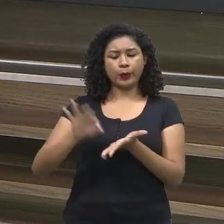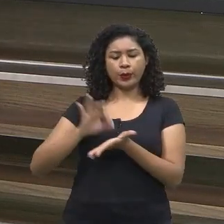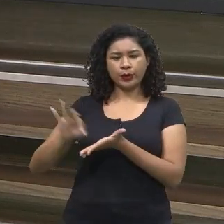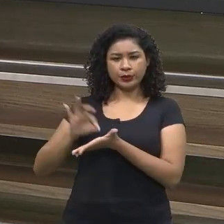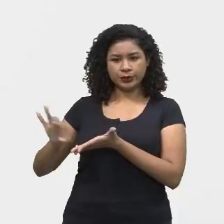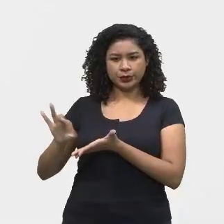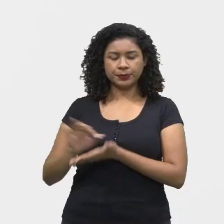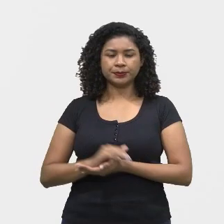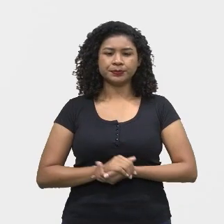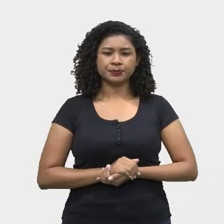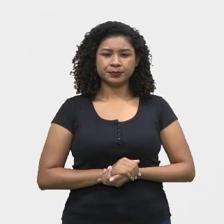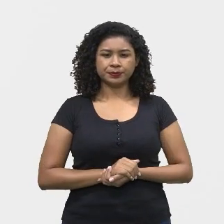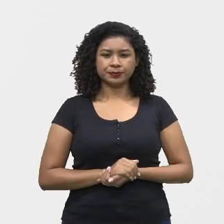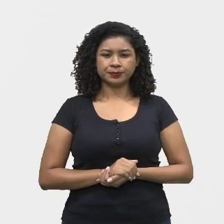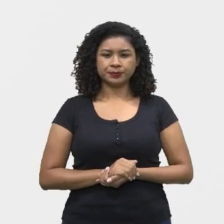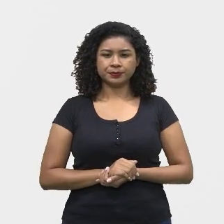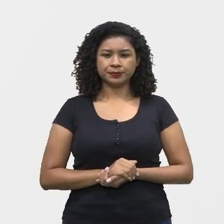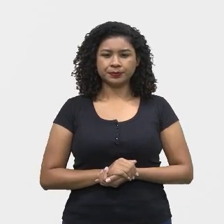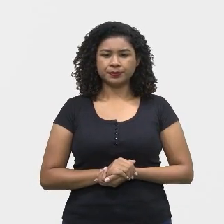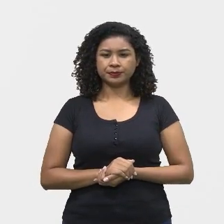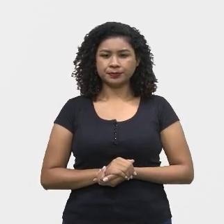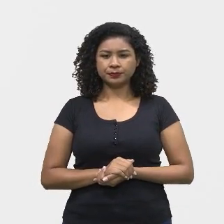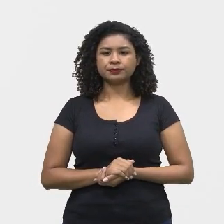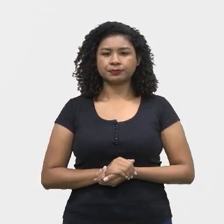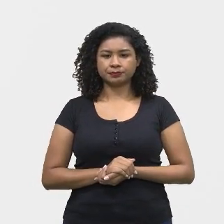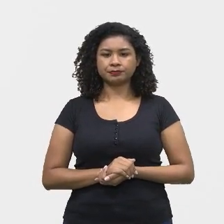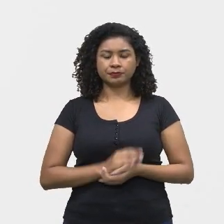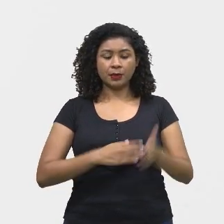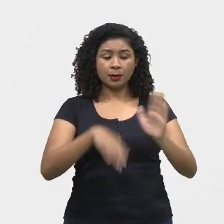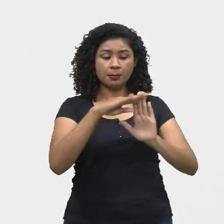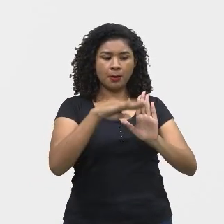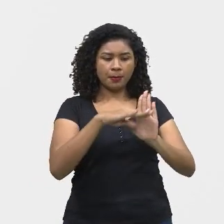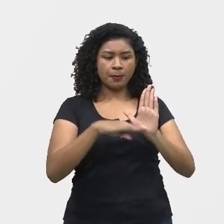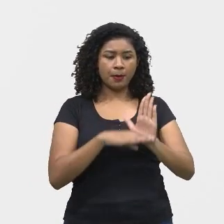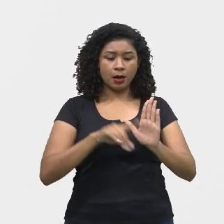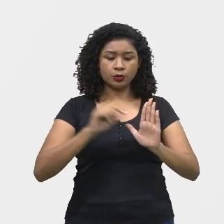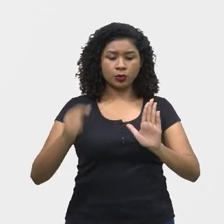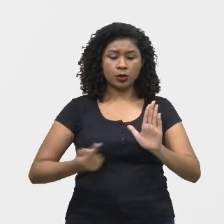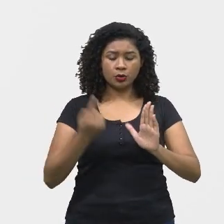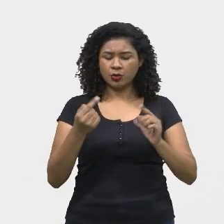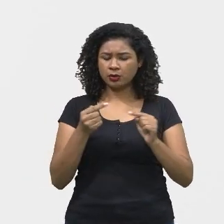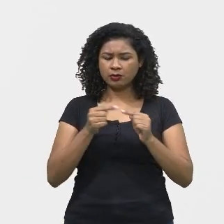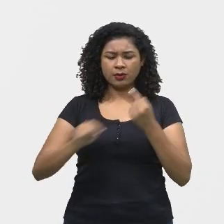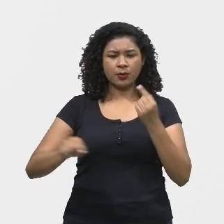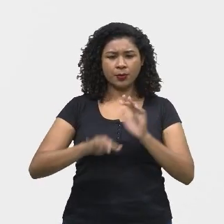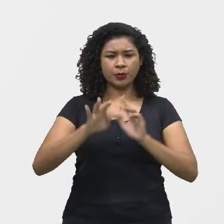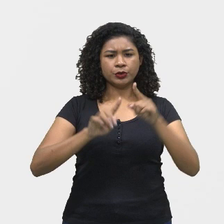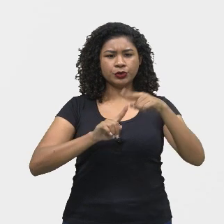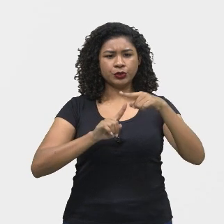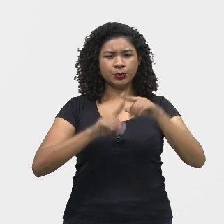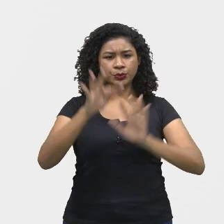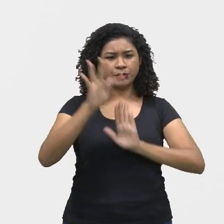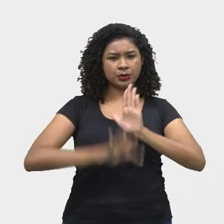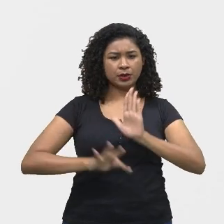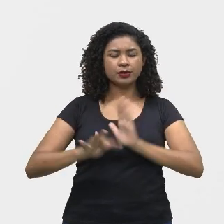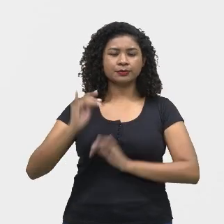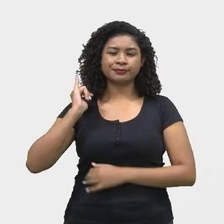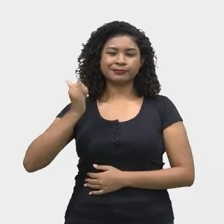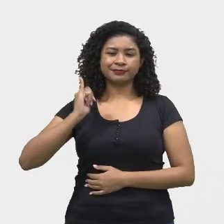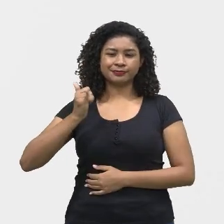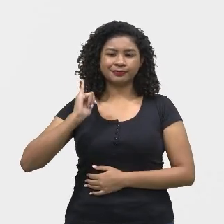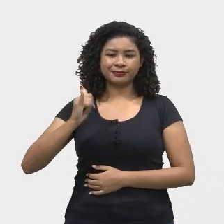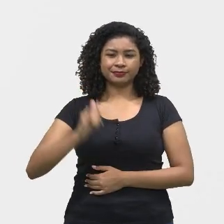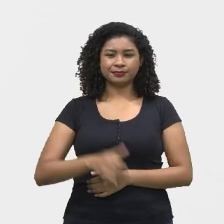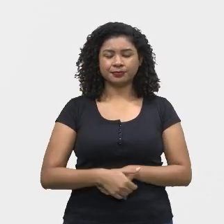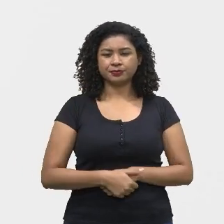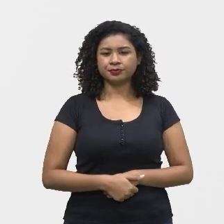nossa primeira, vamos corrigir aqui. Qual das afirmações a seguir não pode ser relacionada ao tipo textual narração?